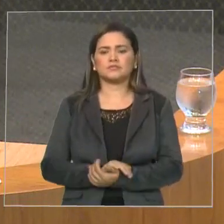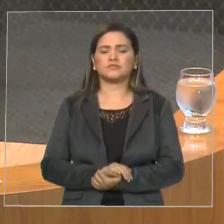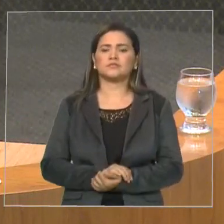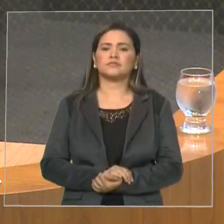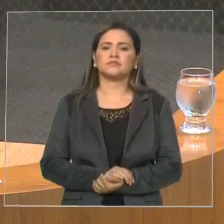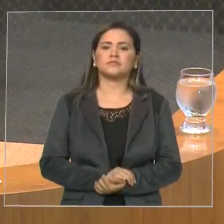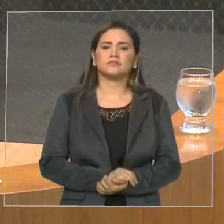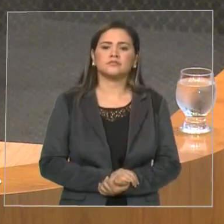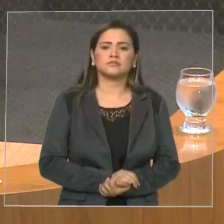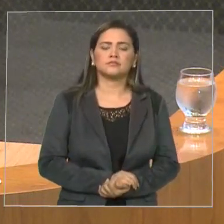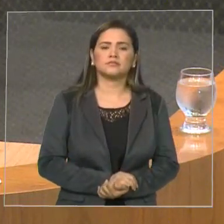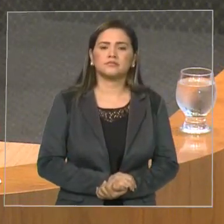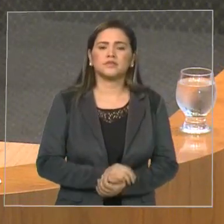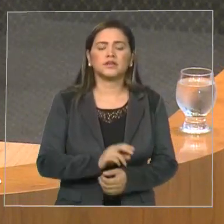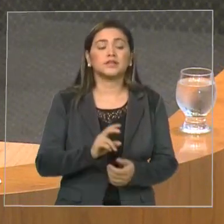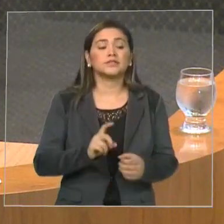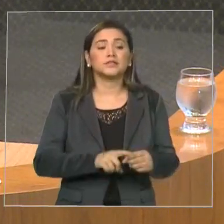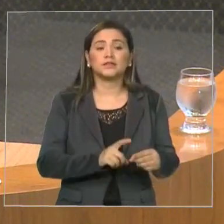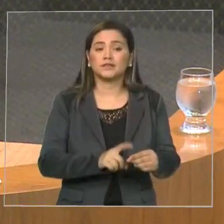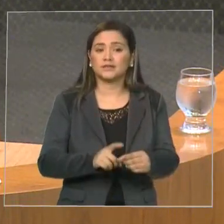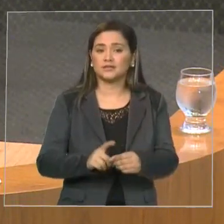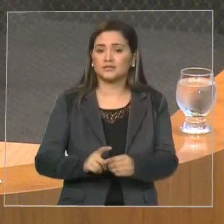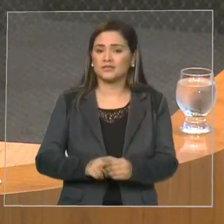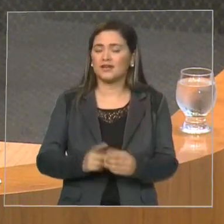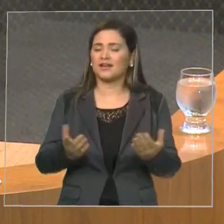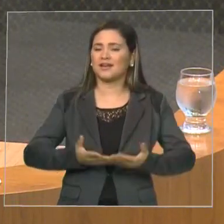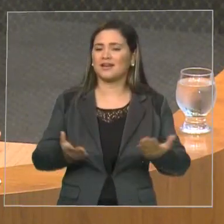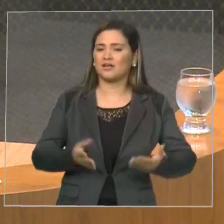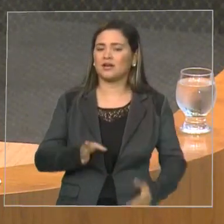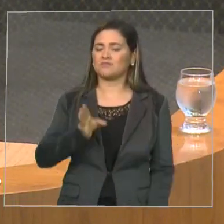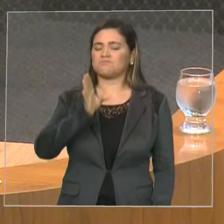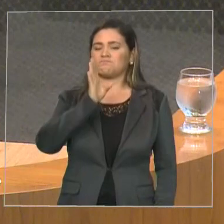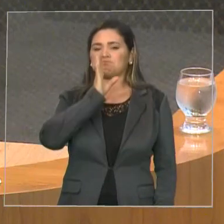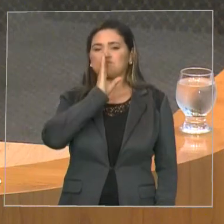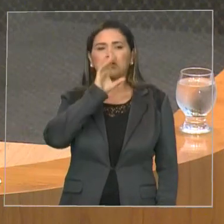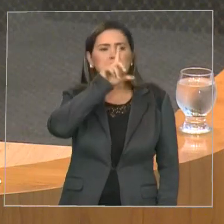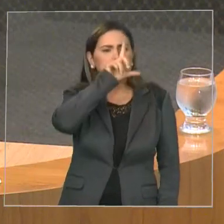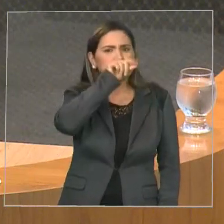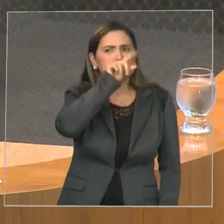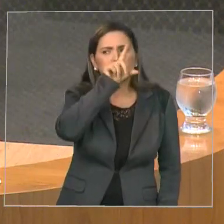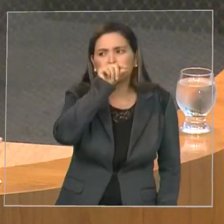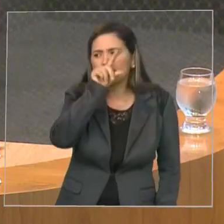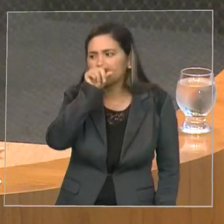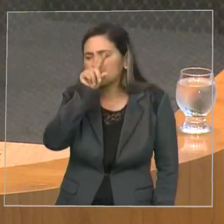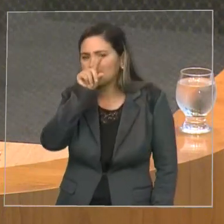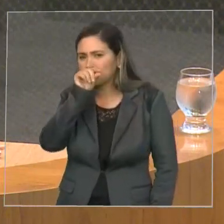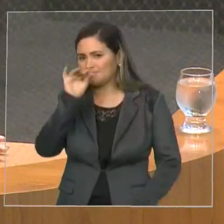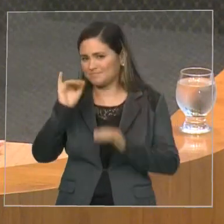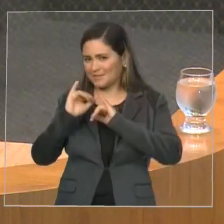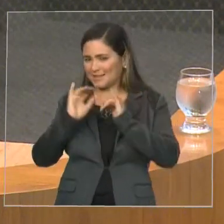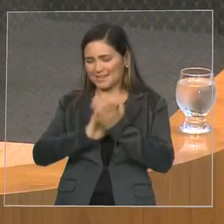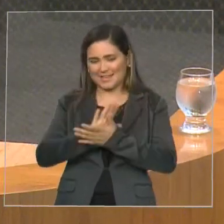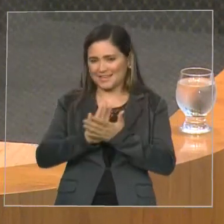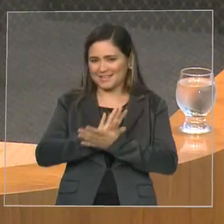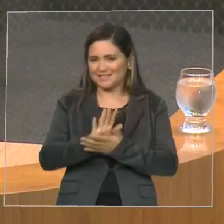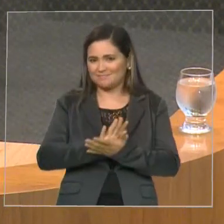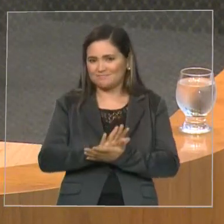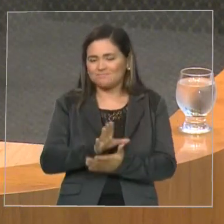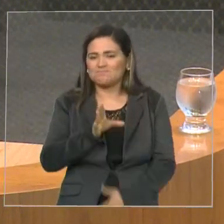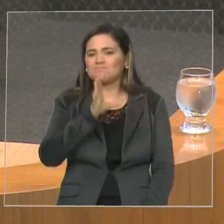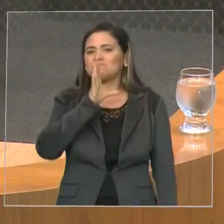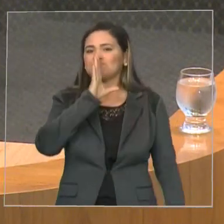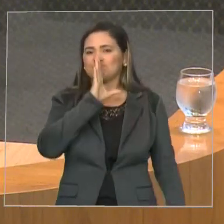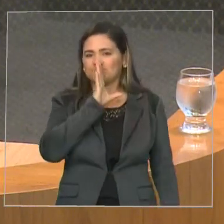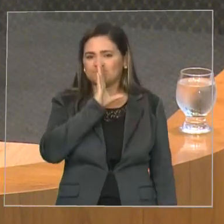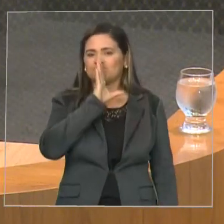interior. Estão agora calados. O Twitter não funciona mais para esse assunto. Silenciou.